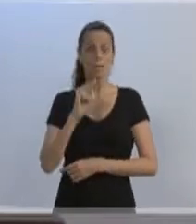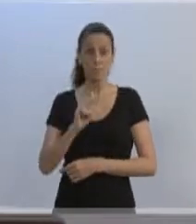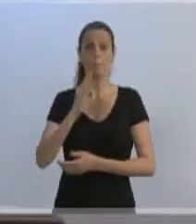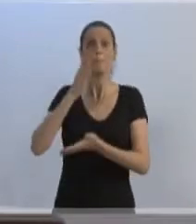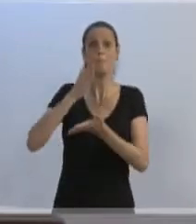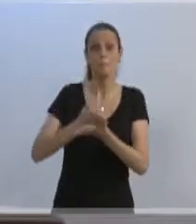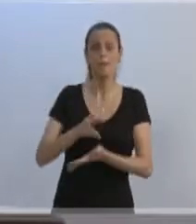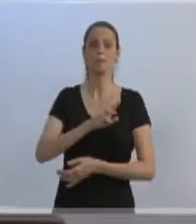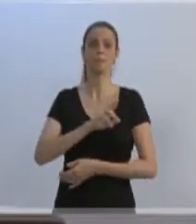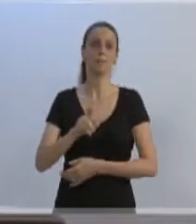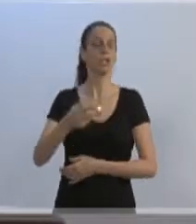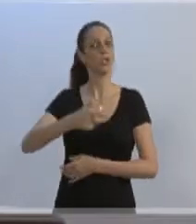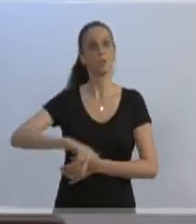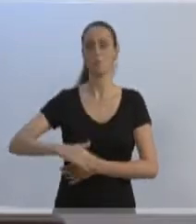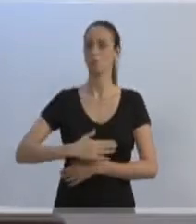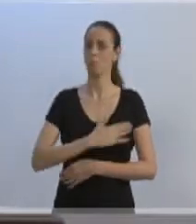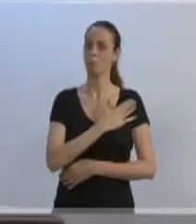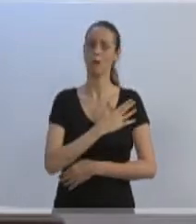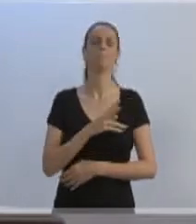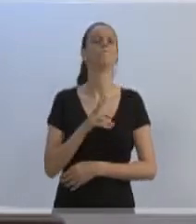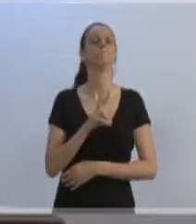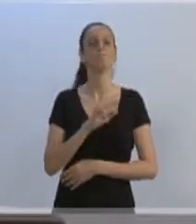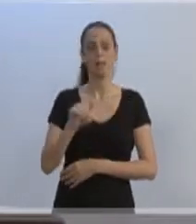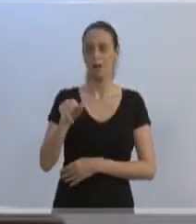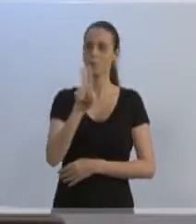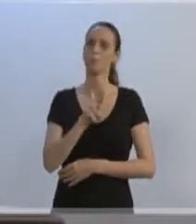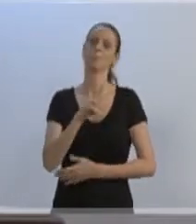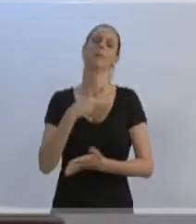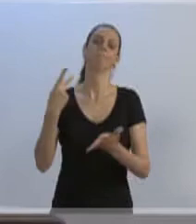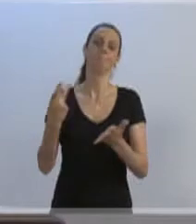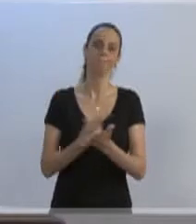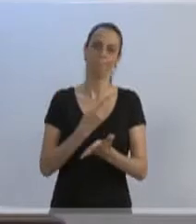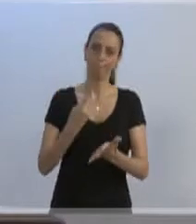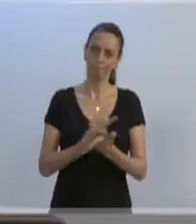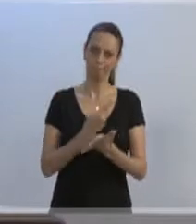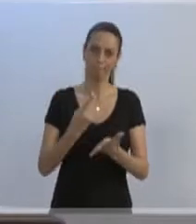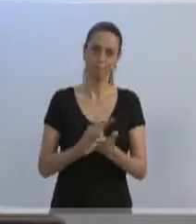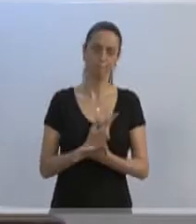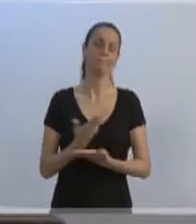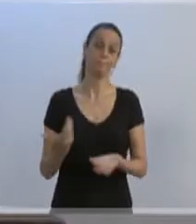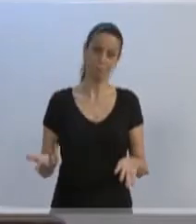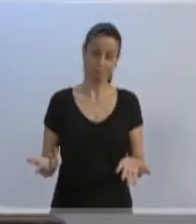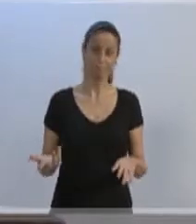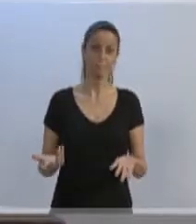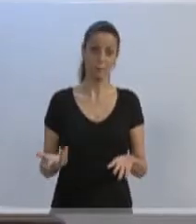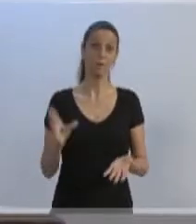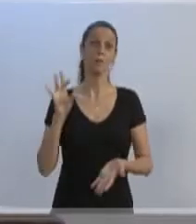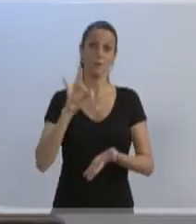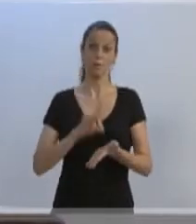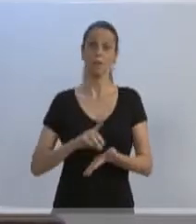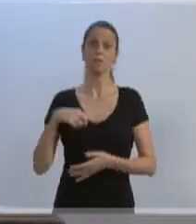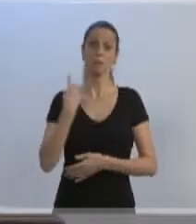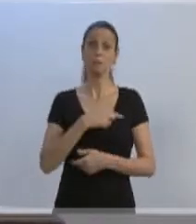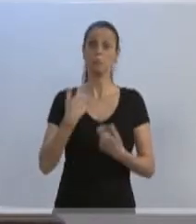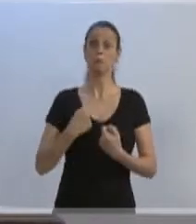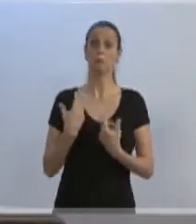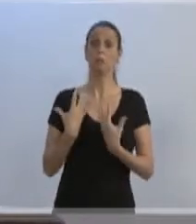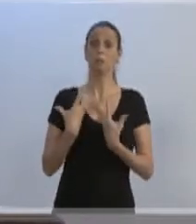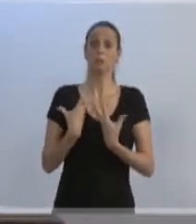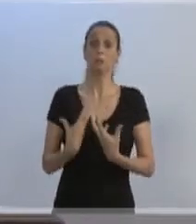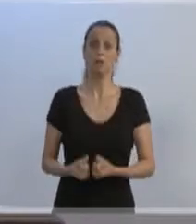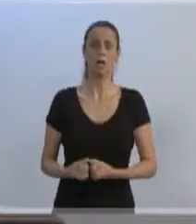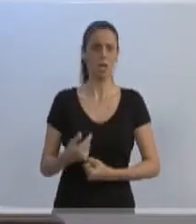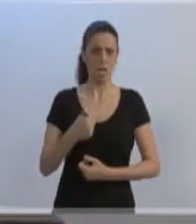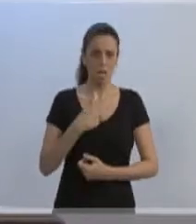uma vez faz com que nós tenhamos aí essa situação de goela abaixo não por mim porque eu não